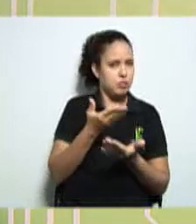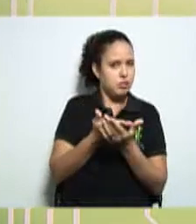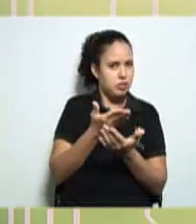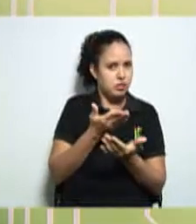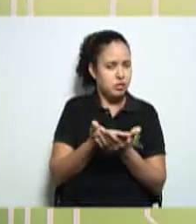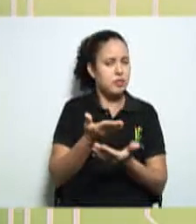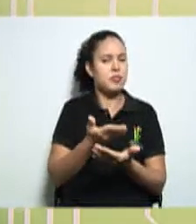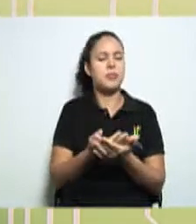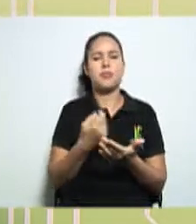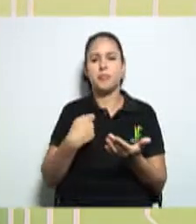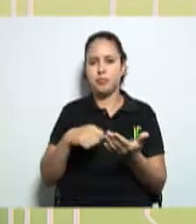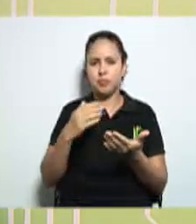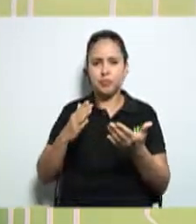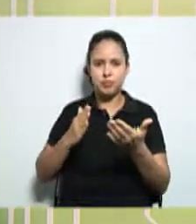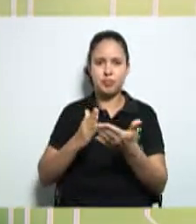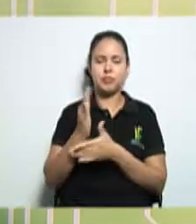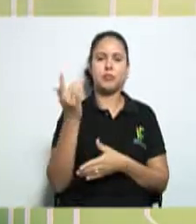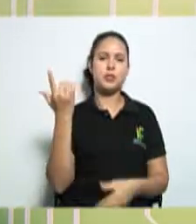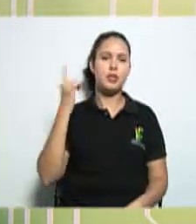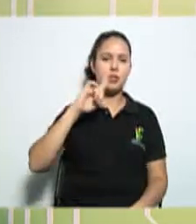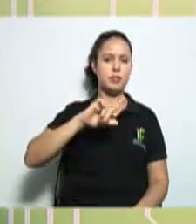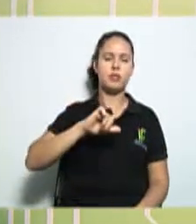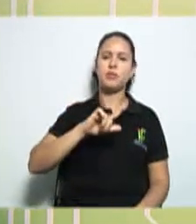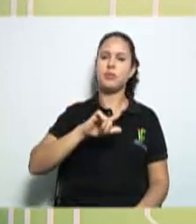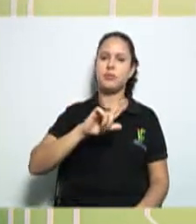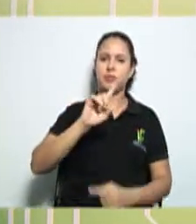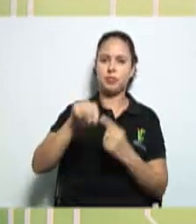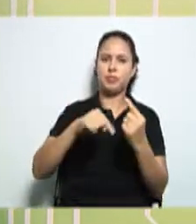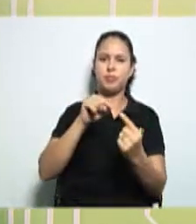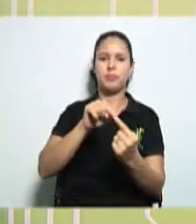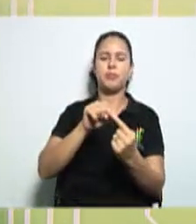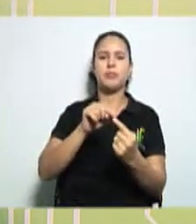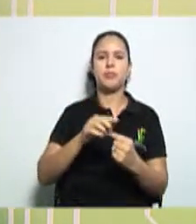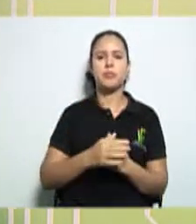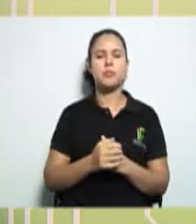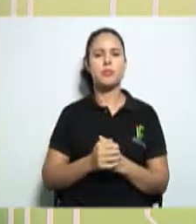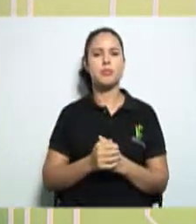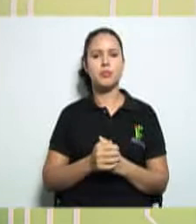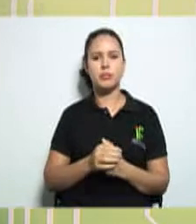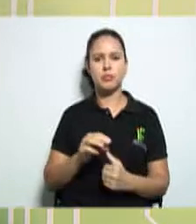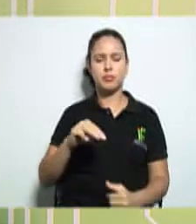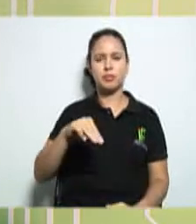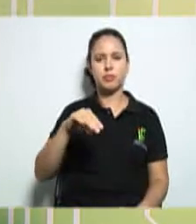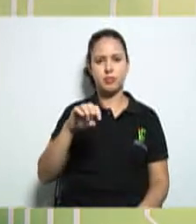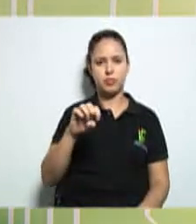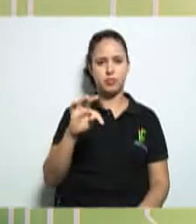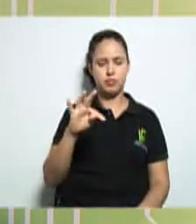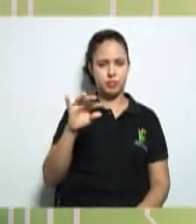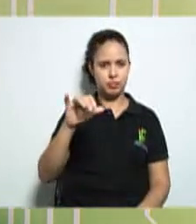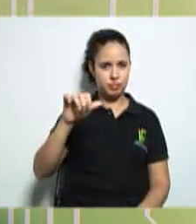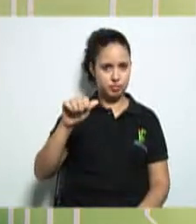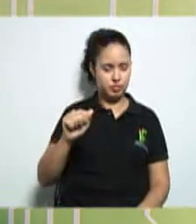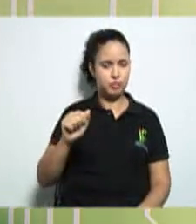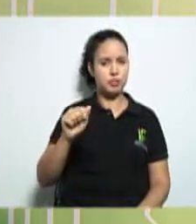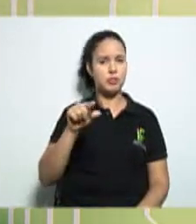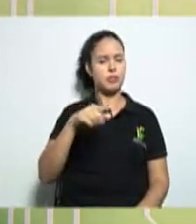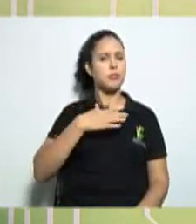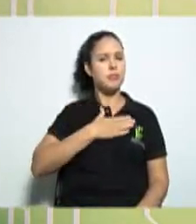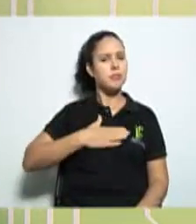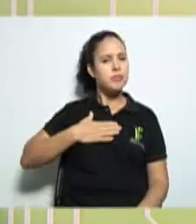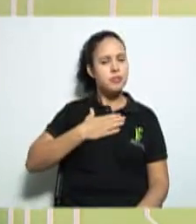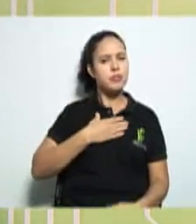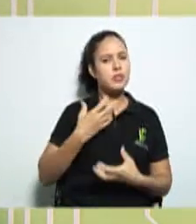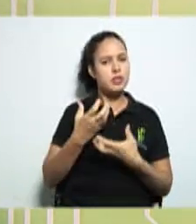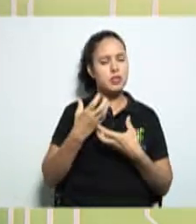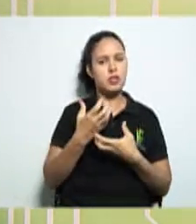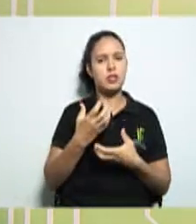vai estudar para atingir esse objetivo. Então a meta é algo que você deseja realizar,